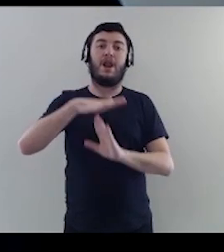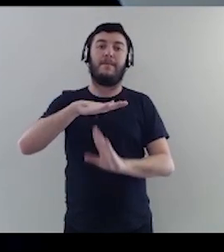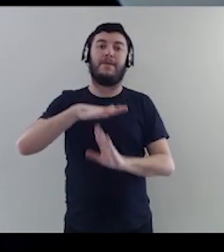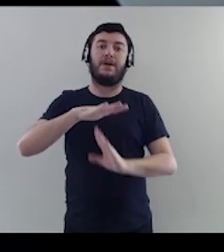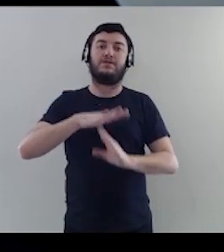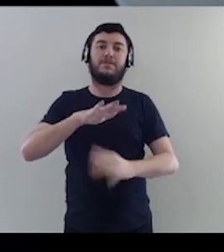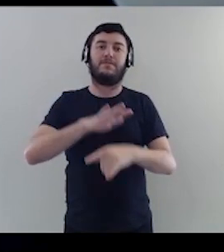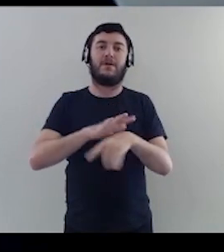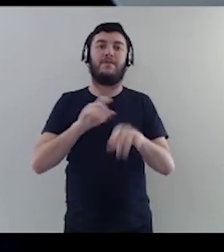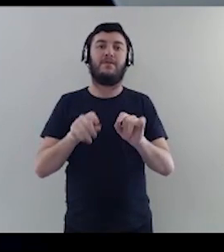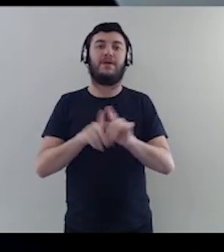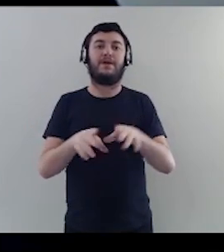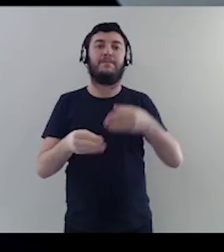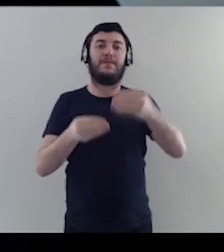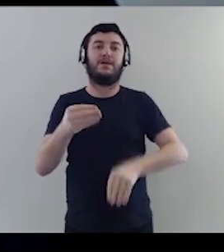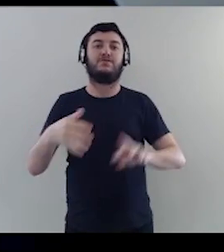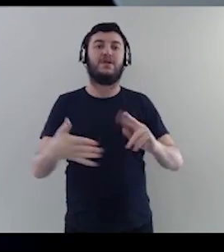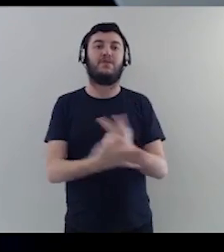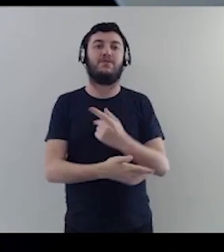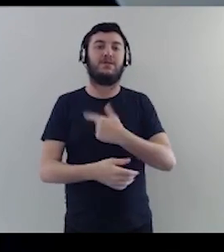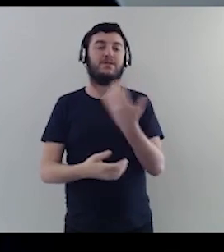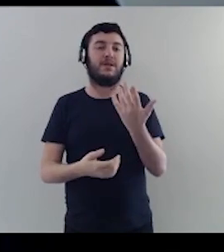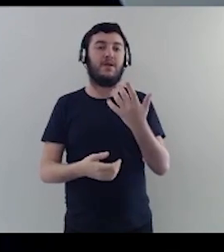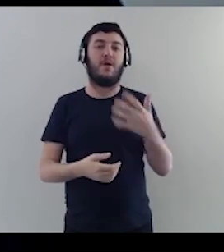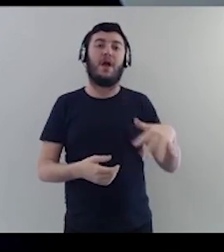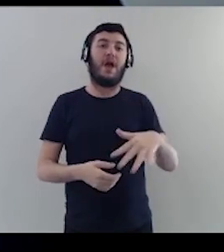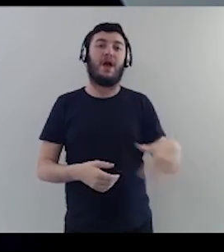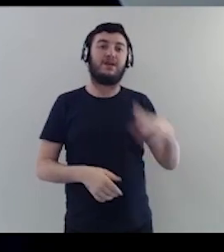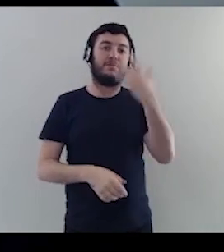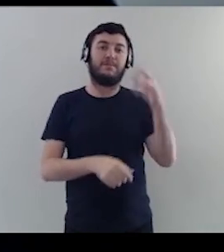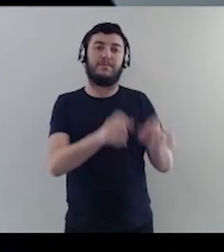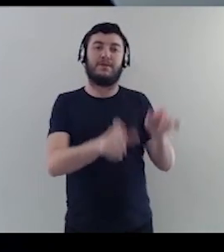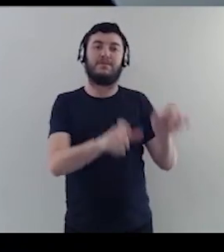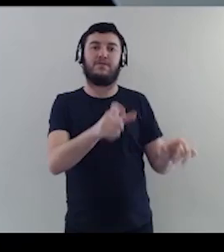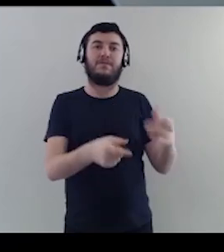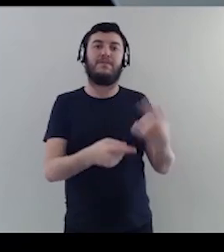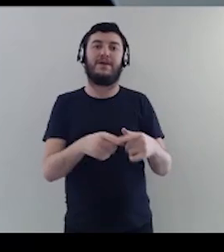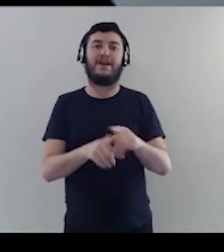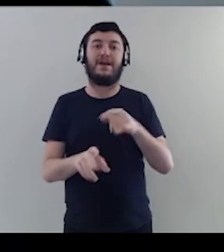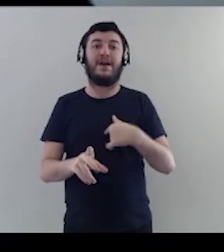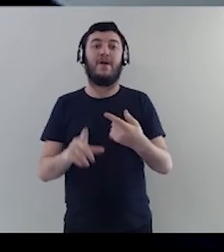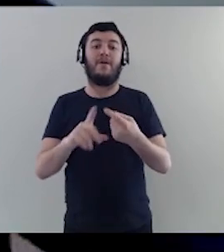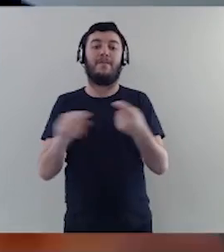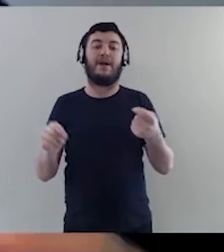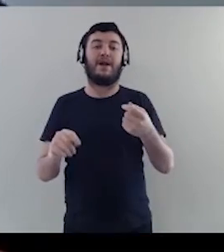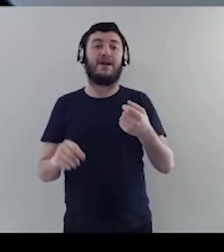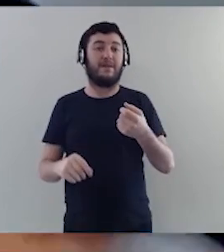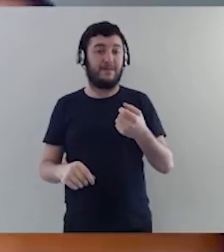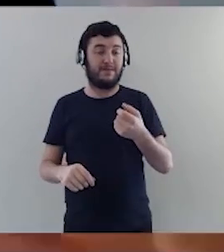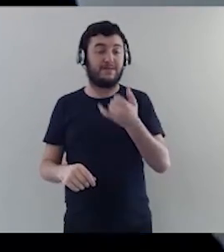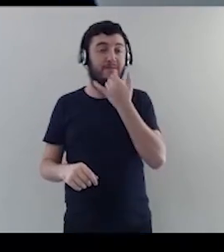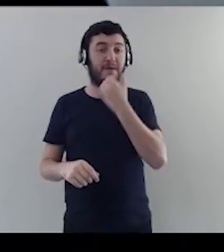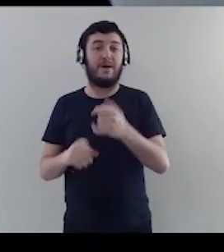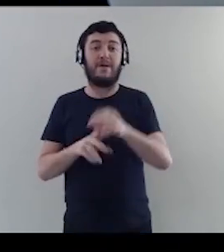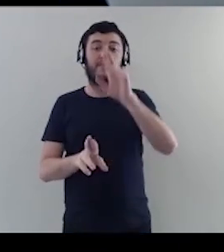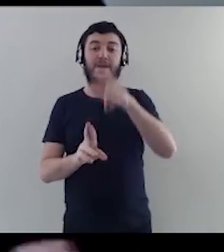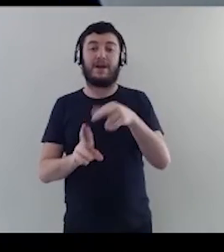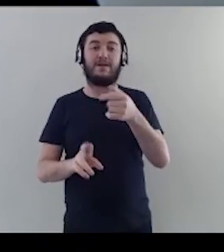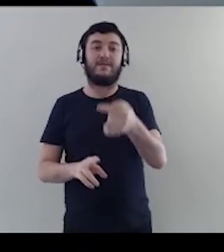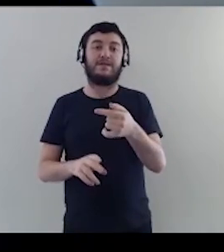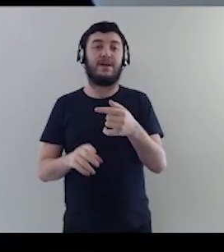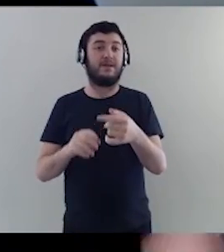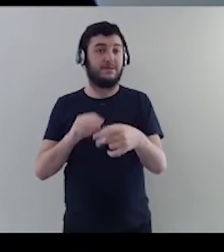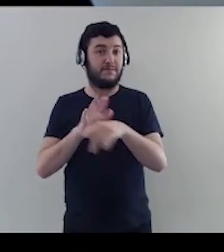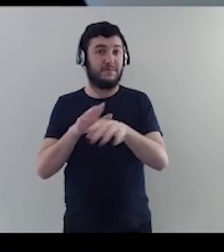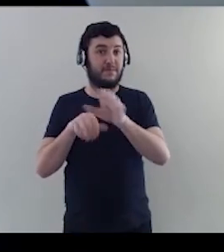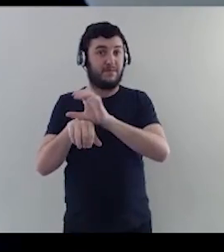poderes públicos à luz do artigo 37, parágrafo 6º da Constituição, em que, nomeadamente, o direito ao ressarcimento